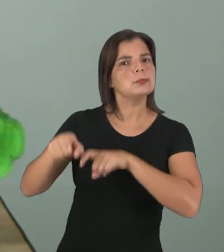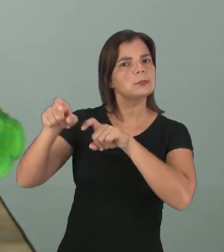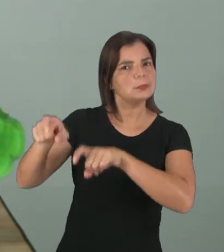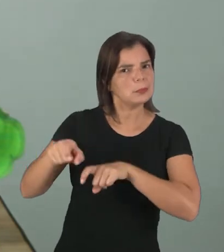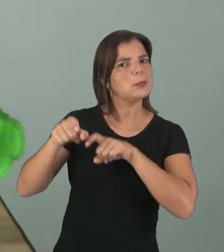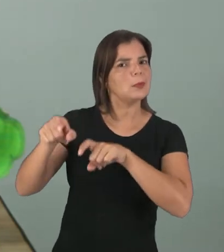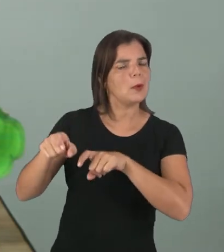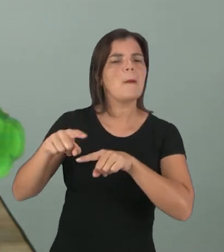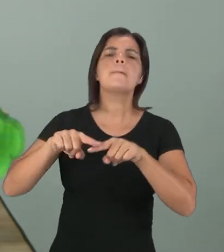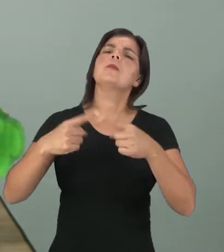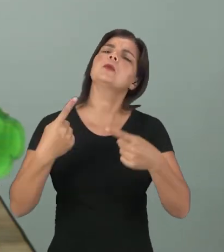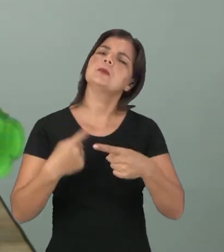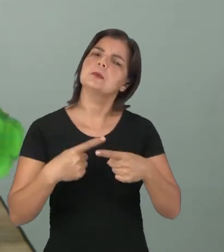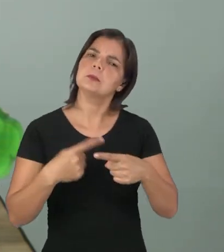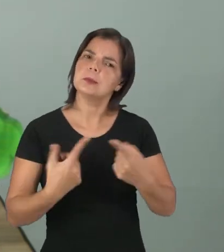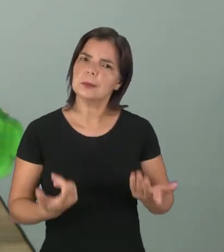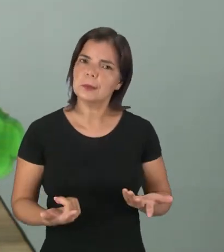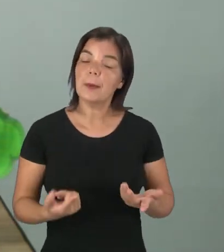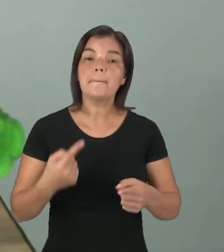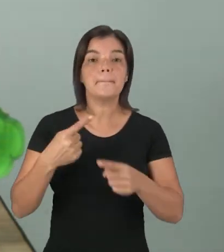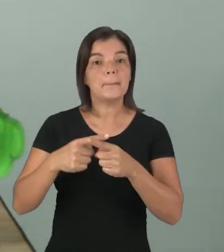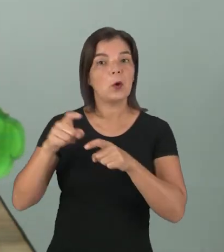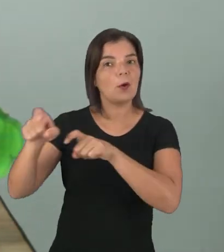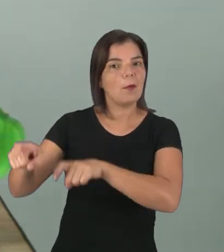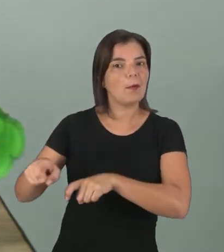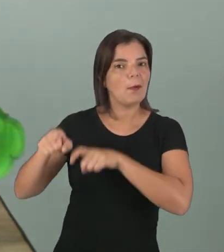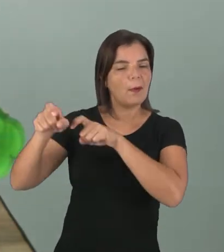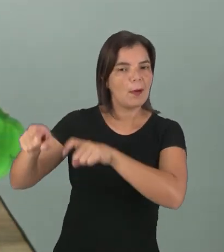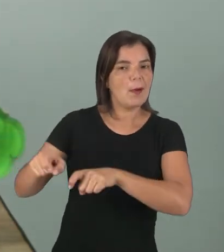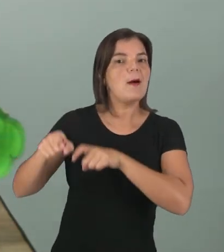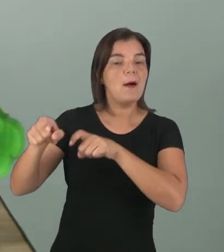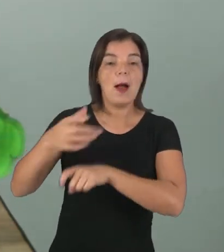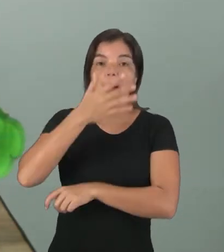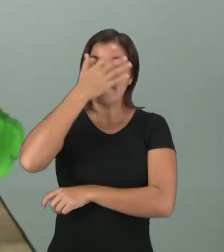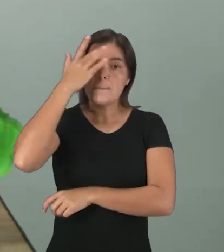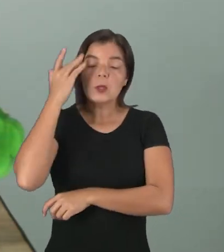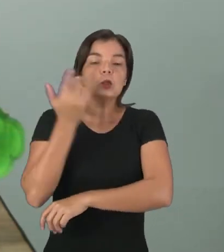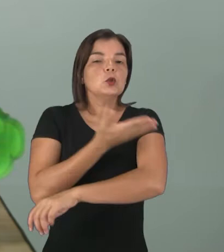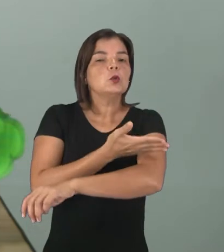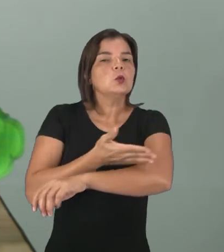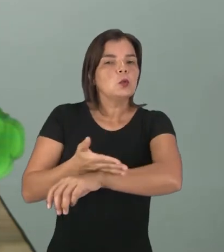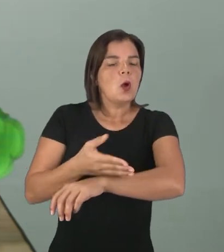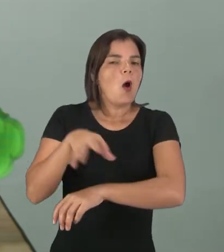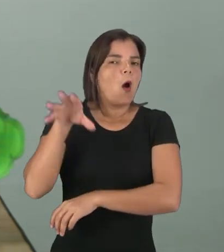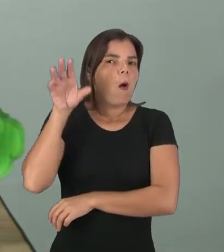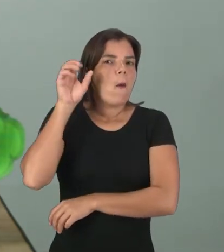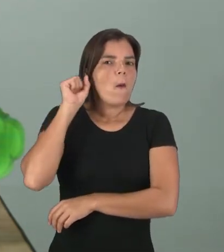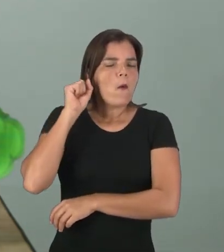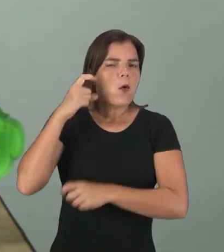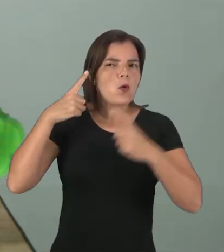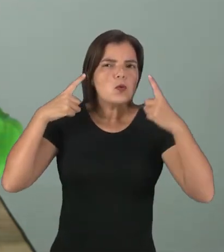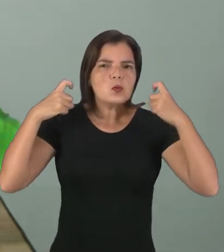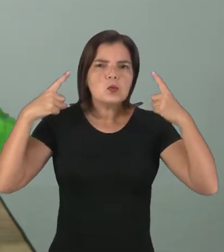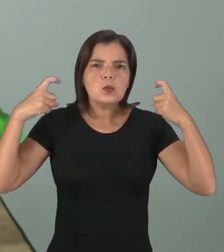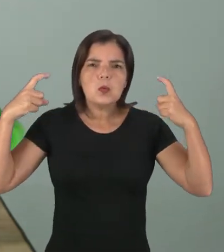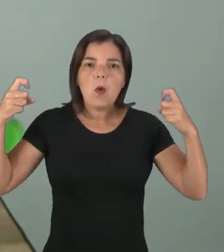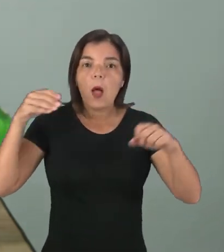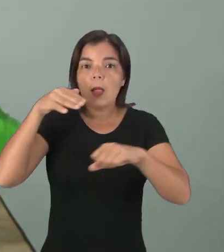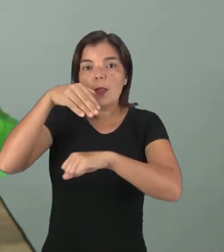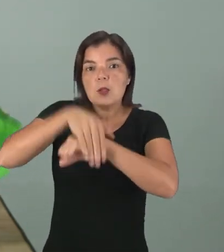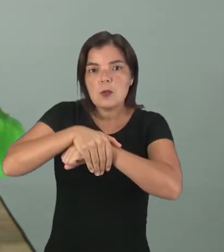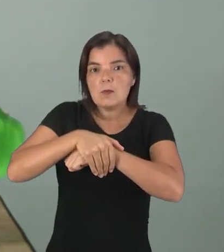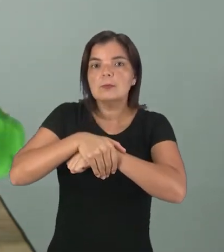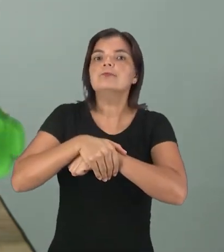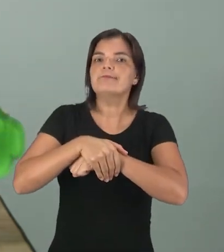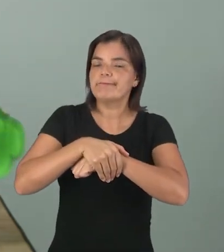Isso mesmo, mas por quê? Porque lá na zona rural as pessoas costumavam ouvir barulhos noturnos,